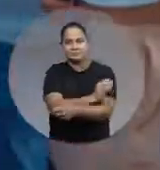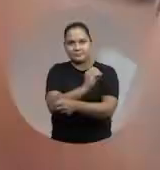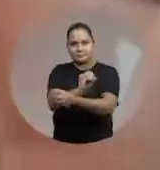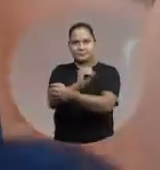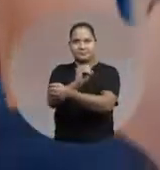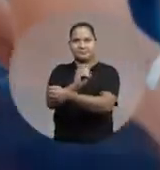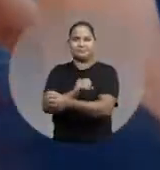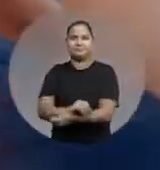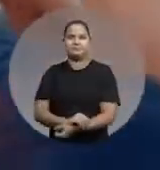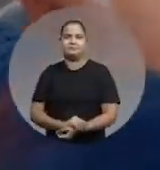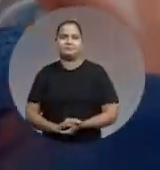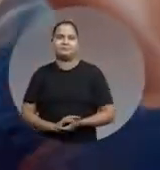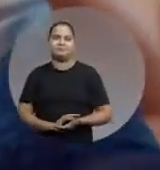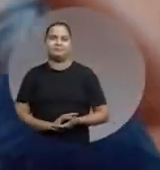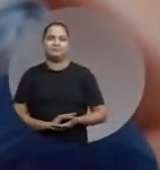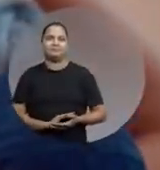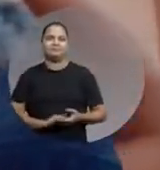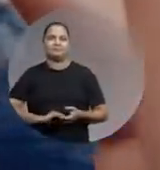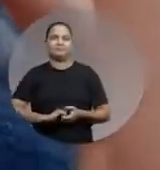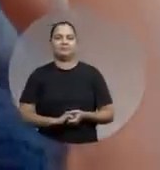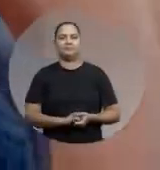coração curraleiro.